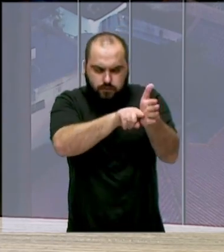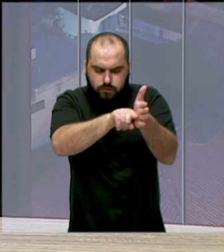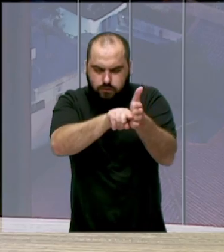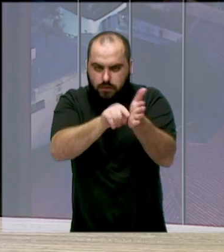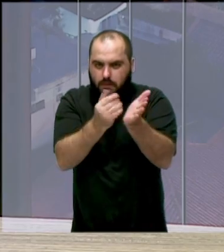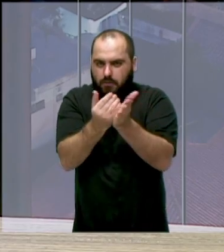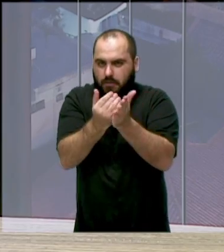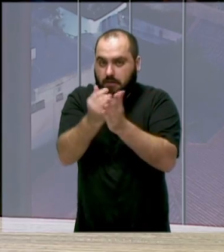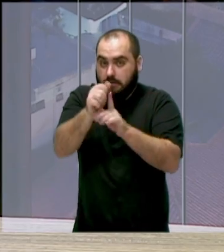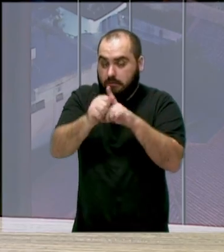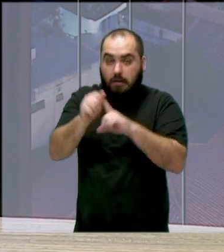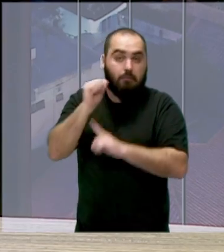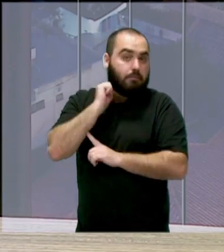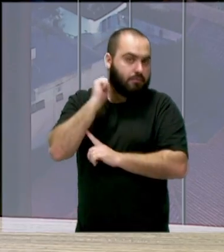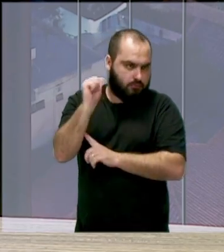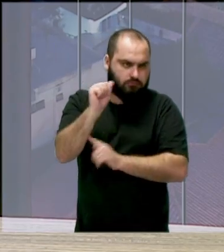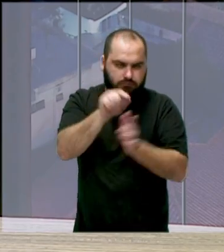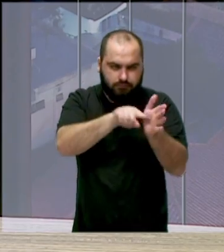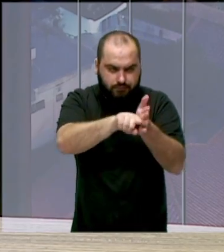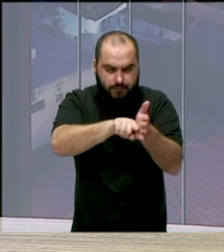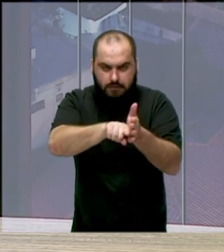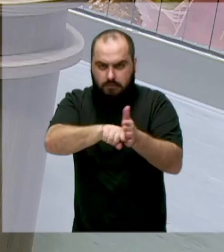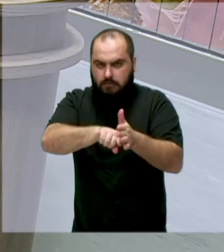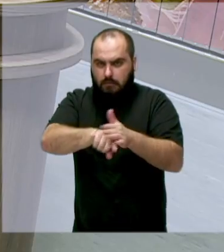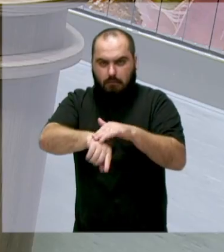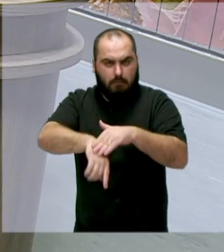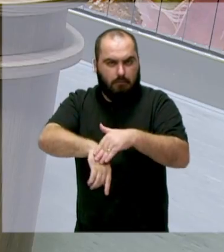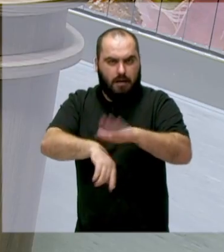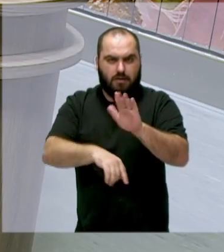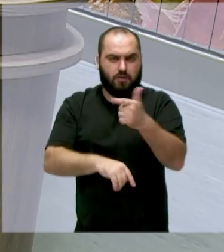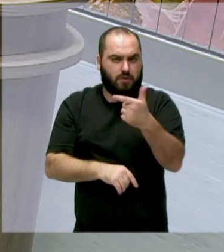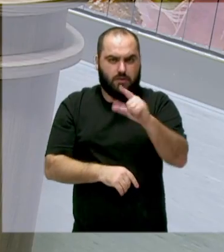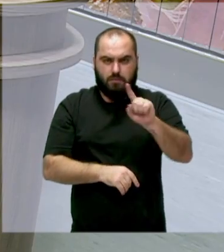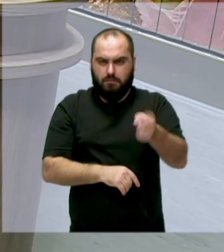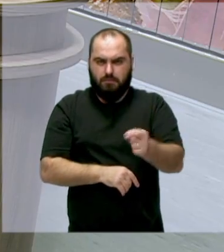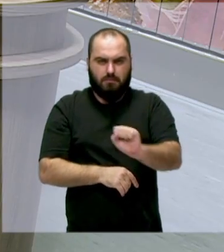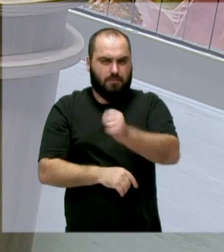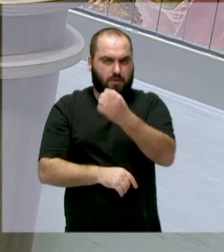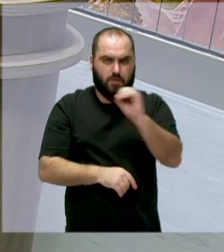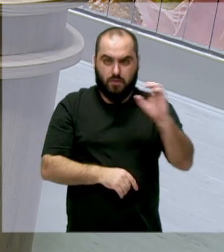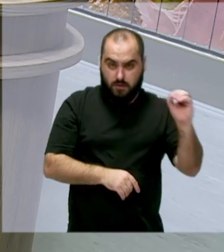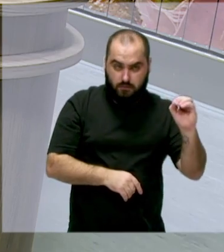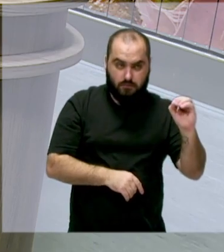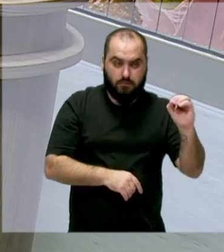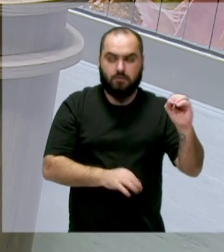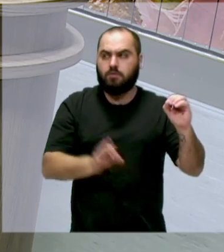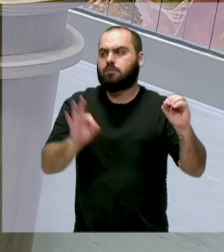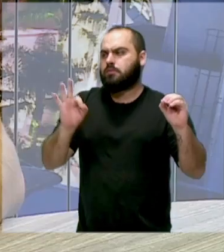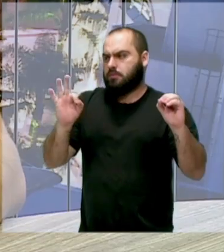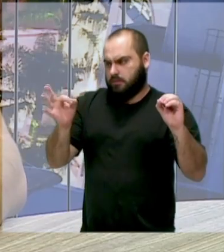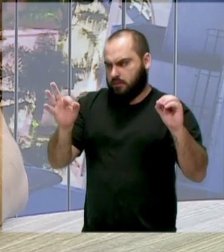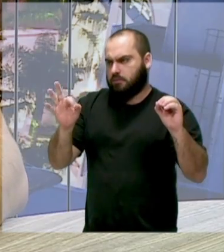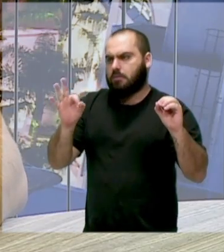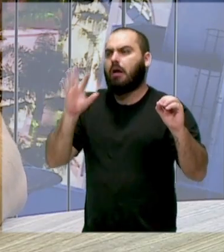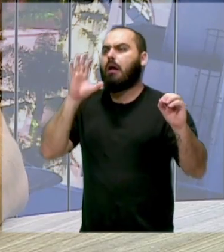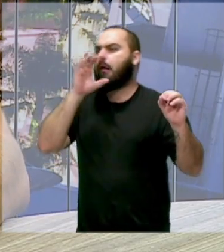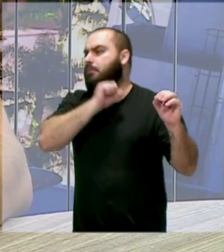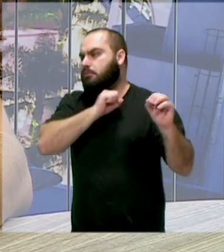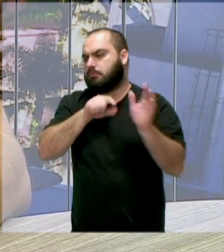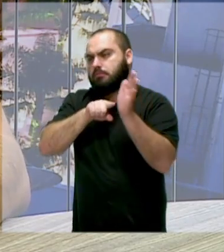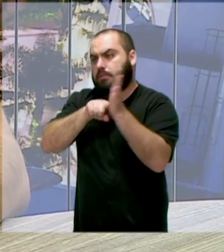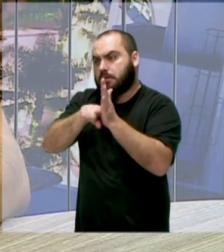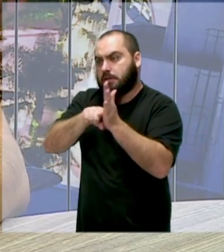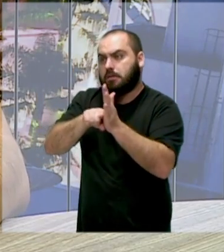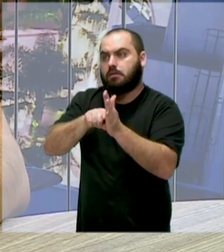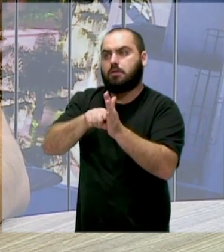né? Mais de 2.800, se eu não me engano, né? É isso? A gente chama que é um levantamento rápido, foi feito